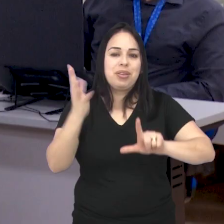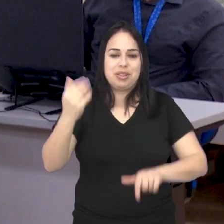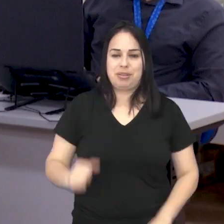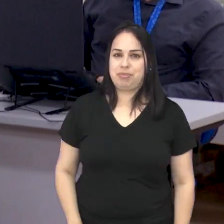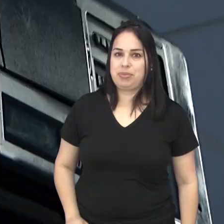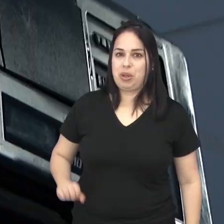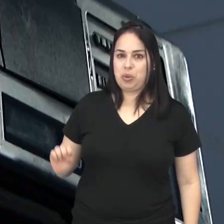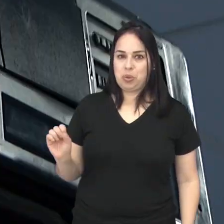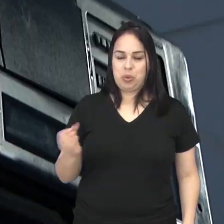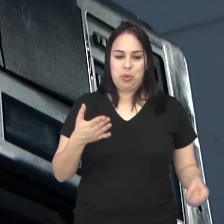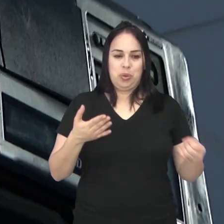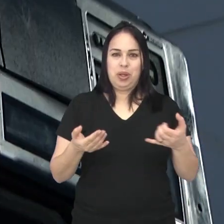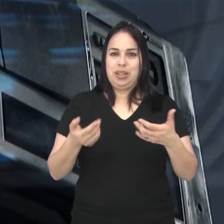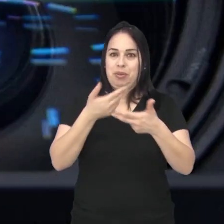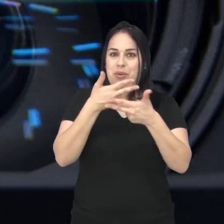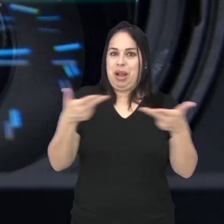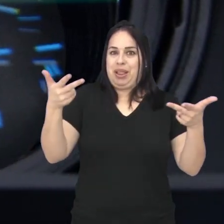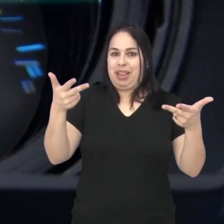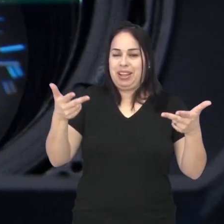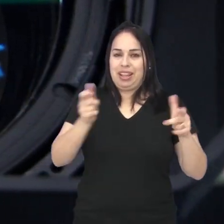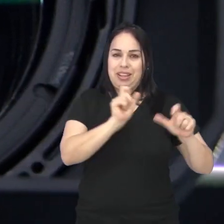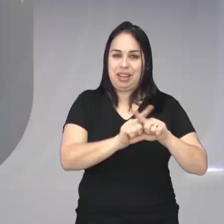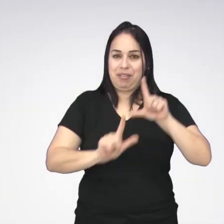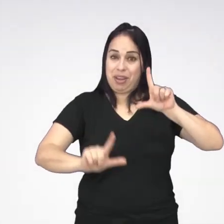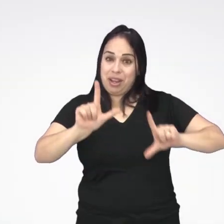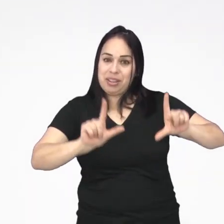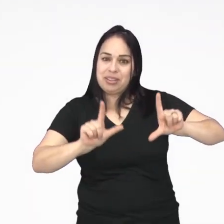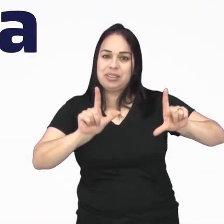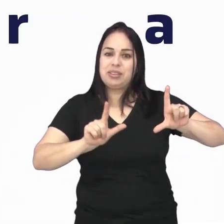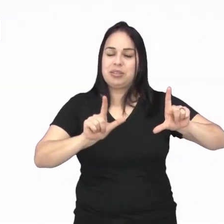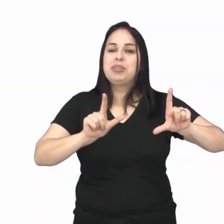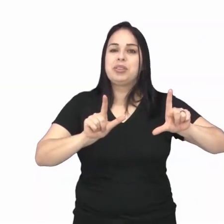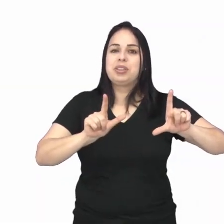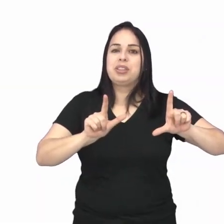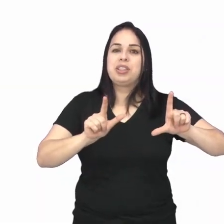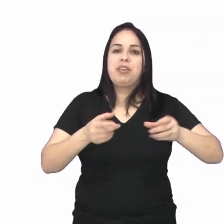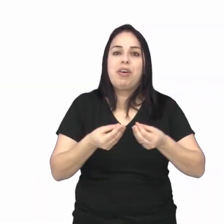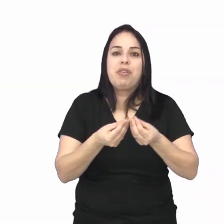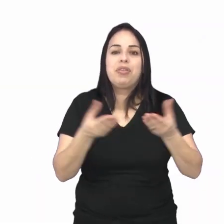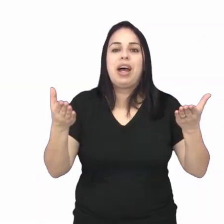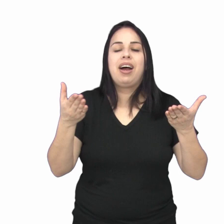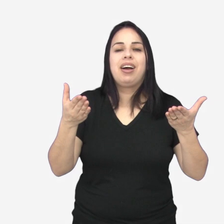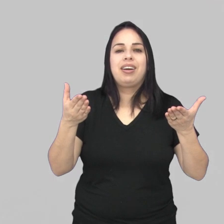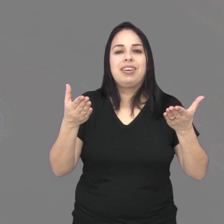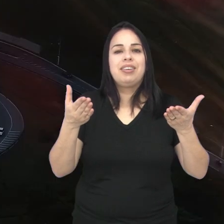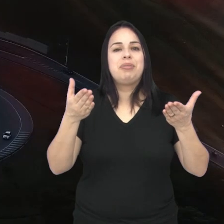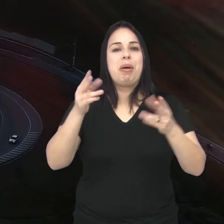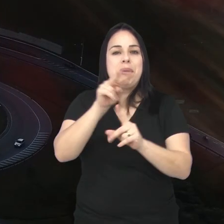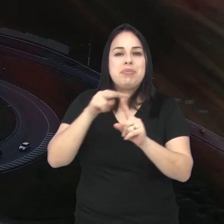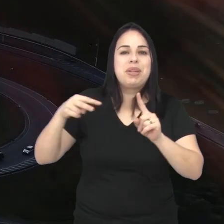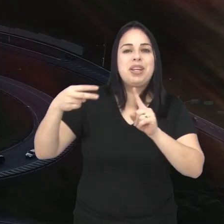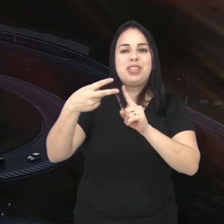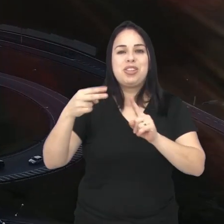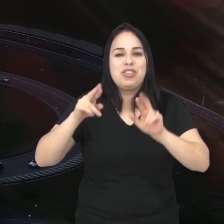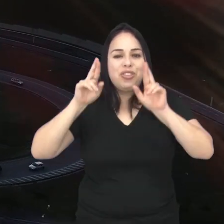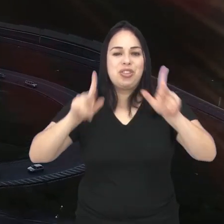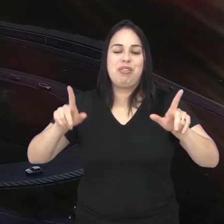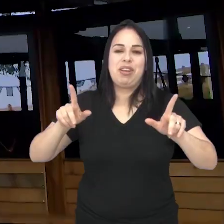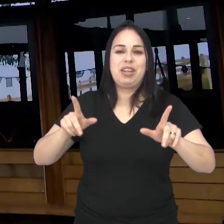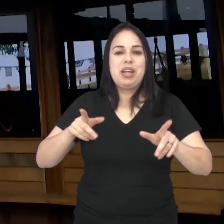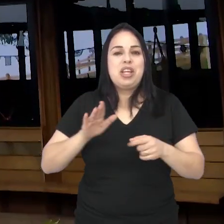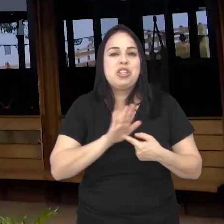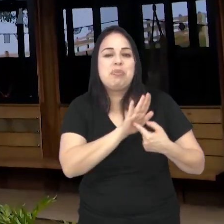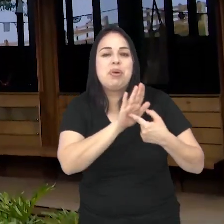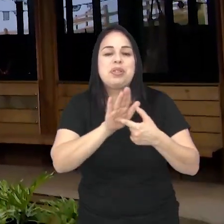Dá só uma olhada. Tem novidades chegando na programação da TV Câmara. Produções que vão trazer novos olhares sobre a cidade, te